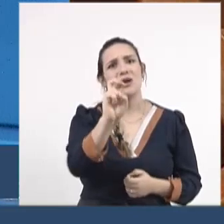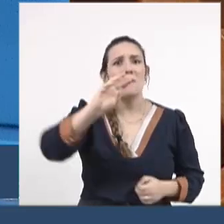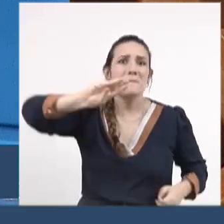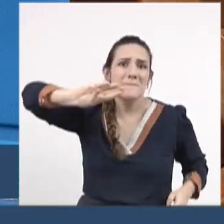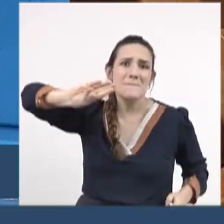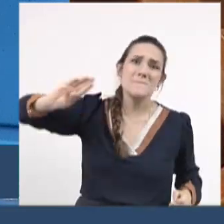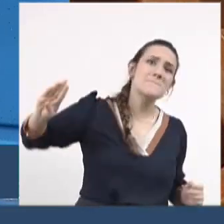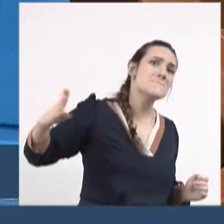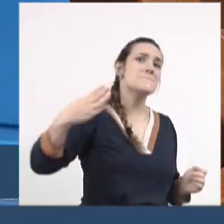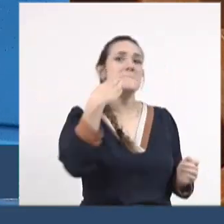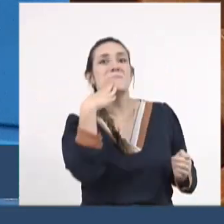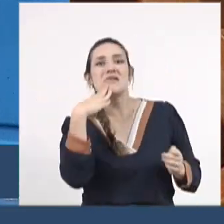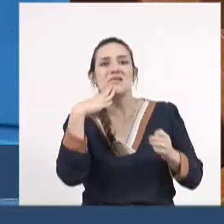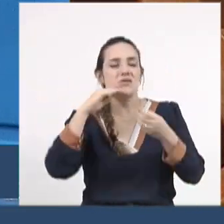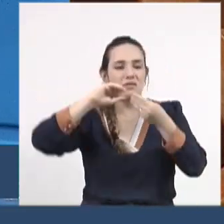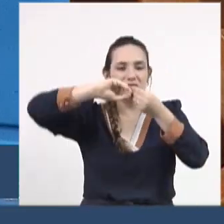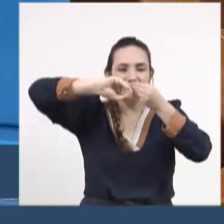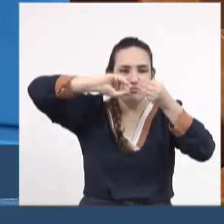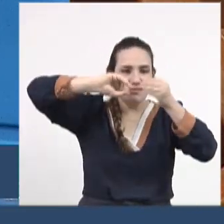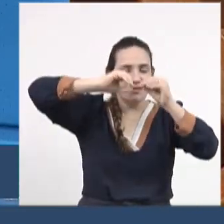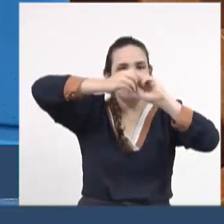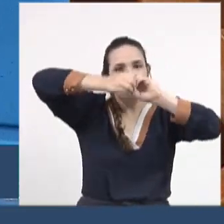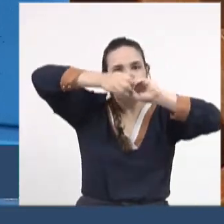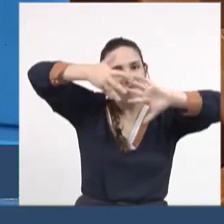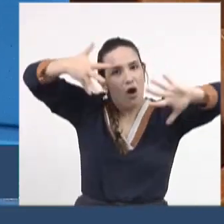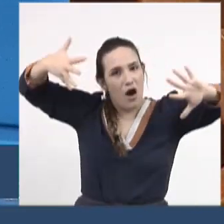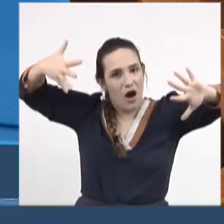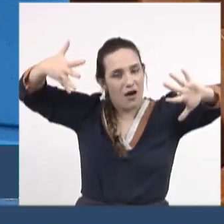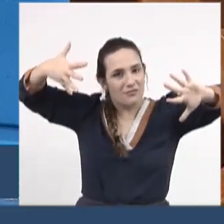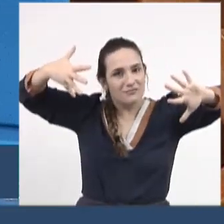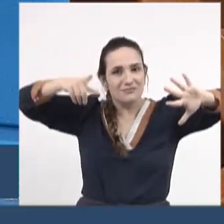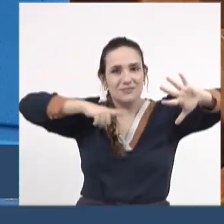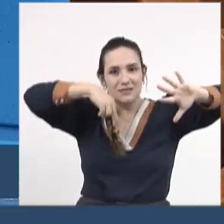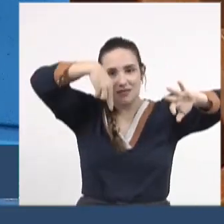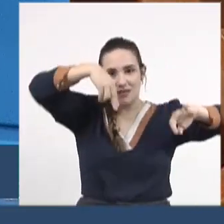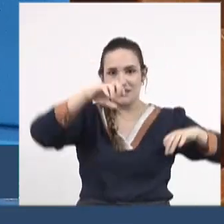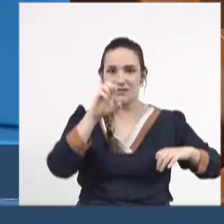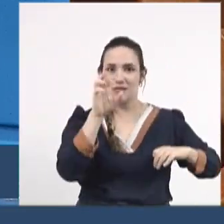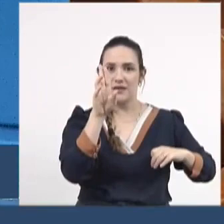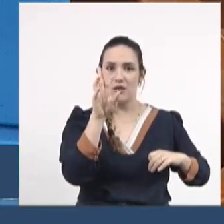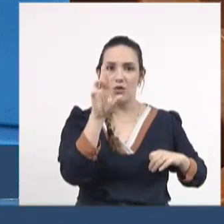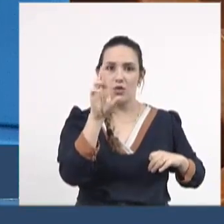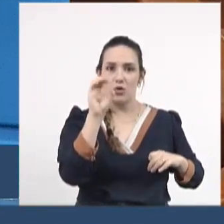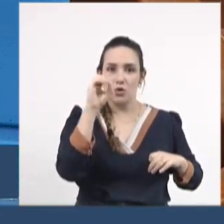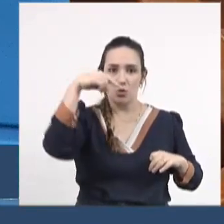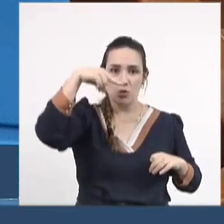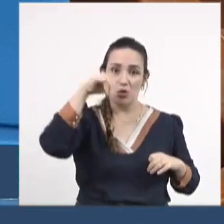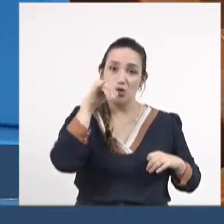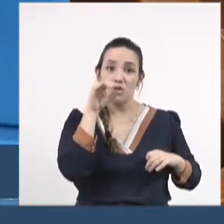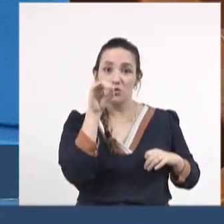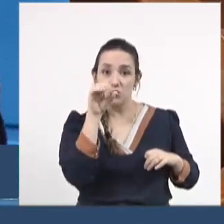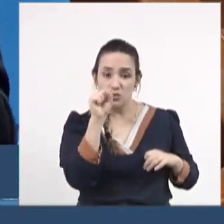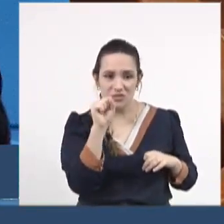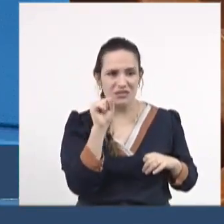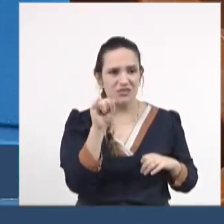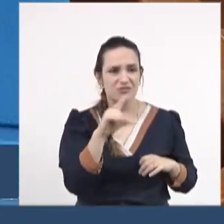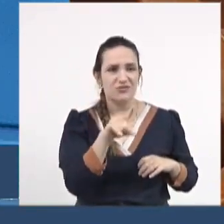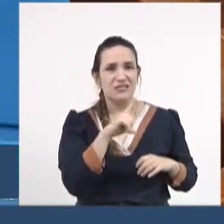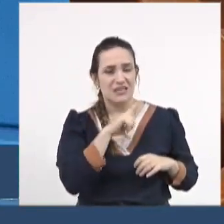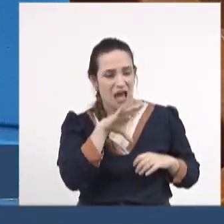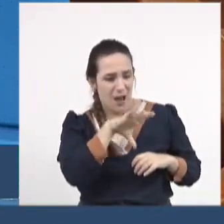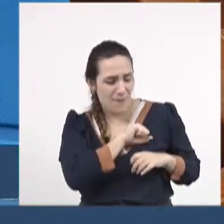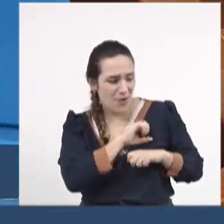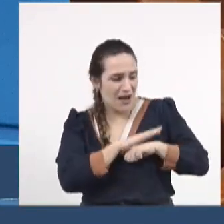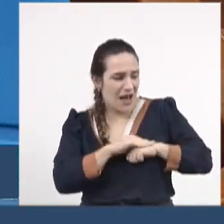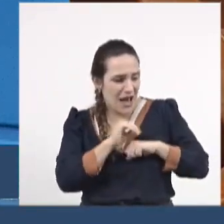deles tem a capacidade de se conectar com outros 10 neurônios. Quanto mais amor, carinho, dedicação você